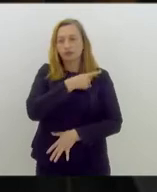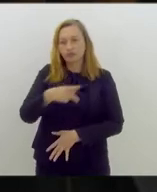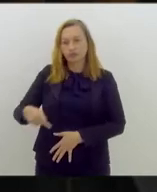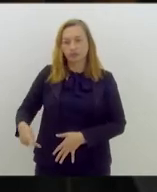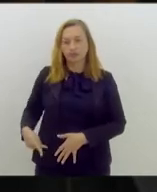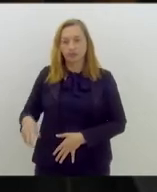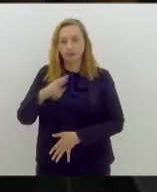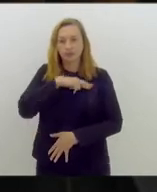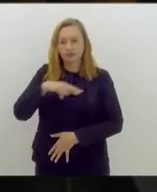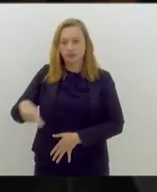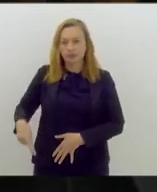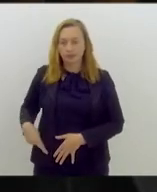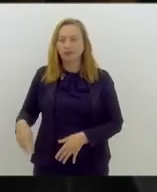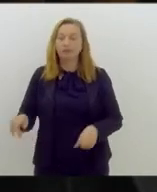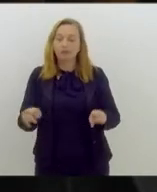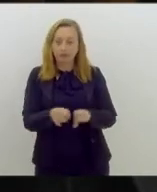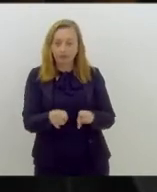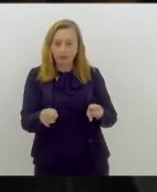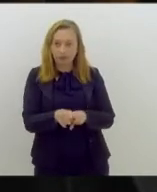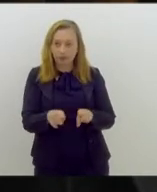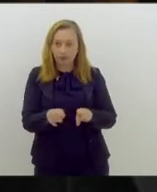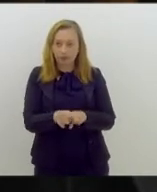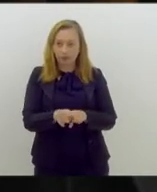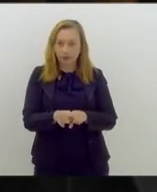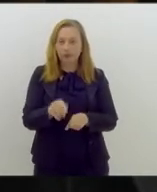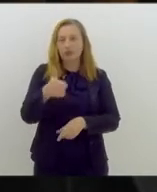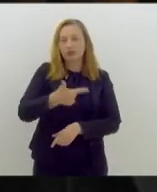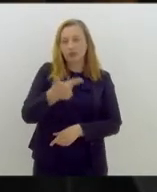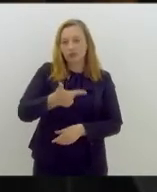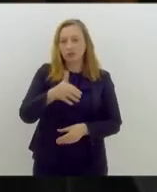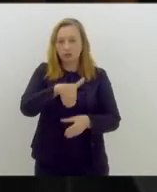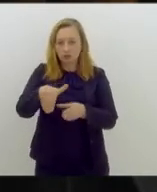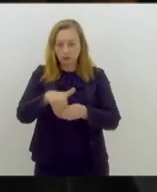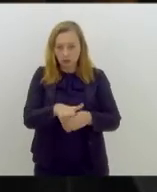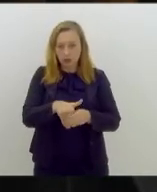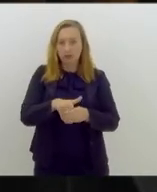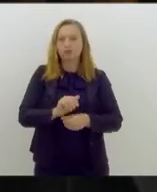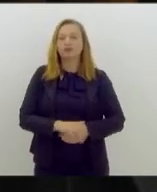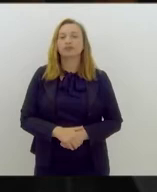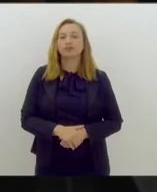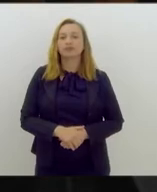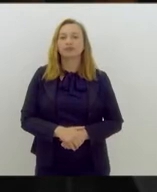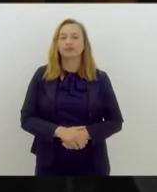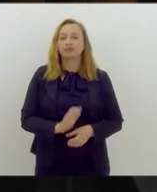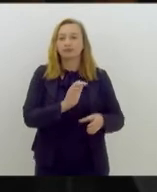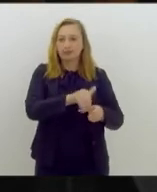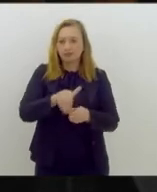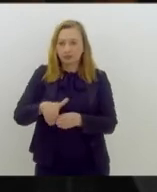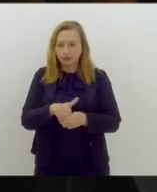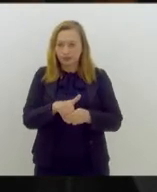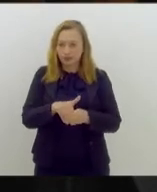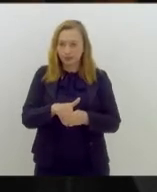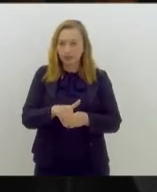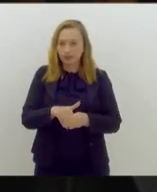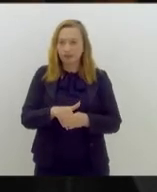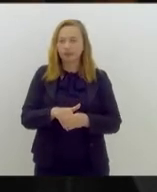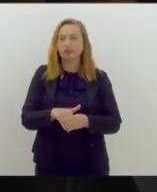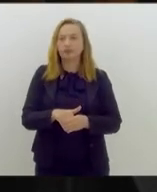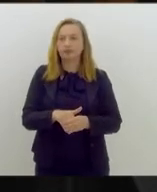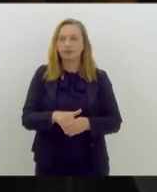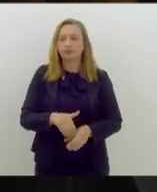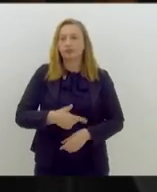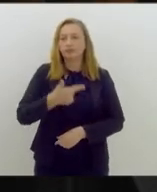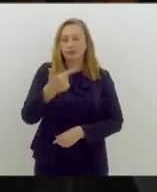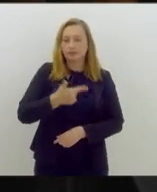da república Que também está em segundo turno e essas eleições majoritárias em